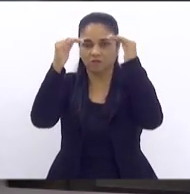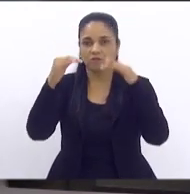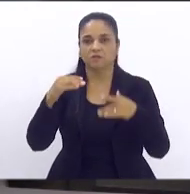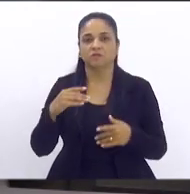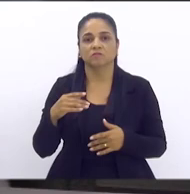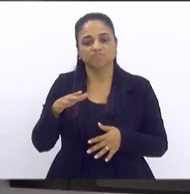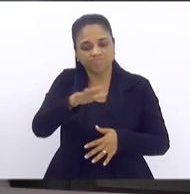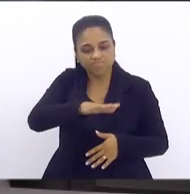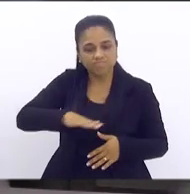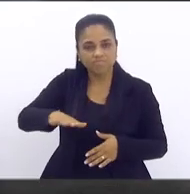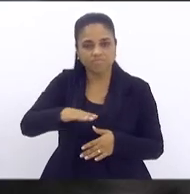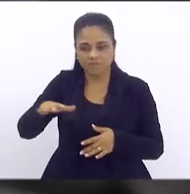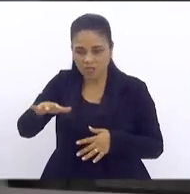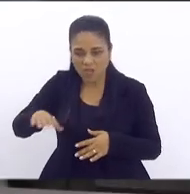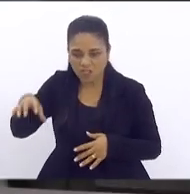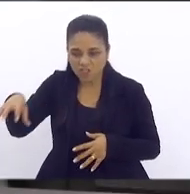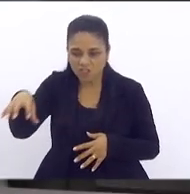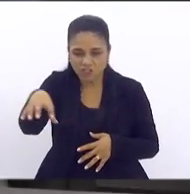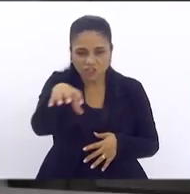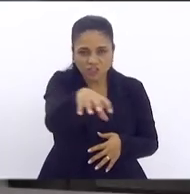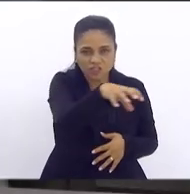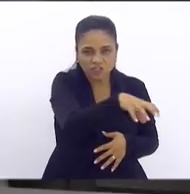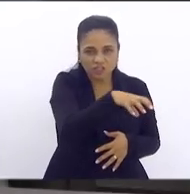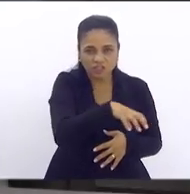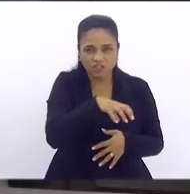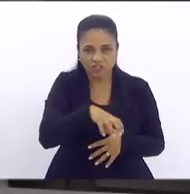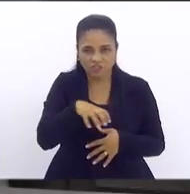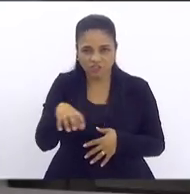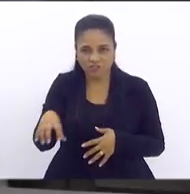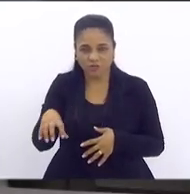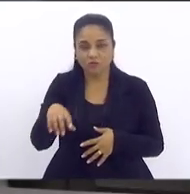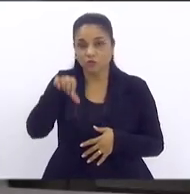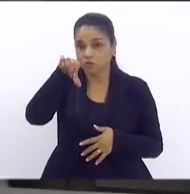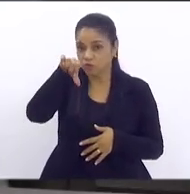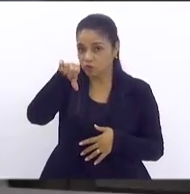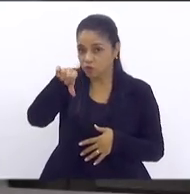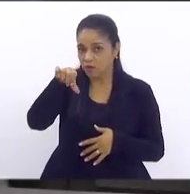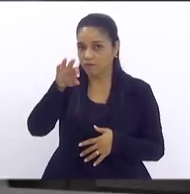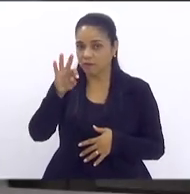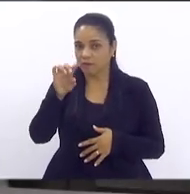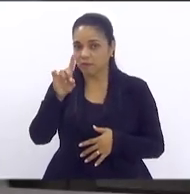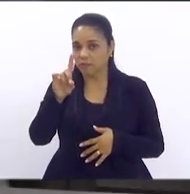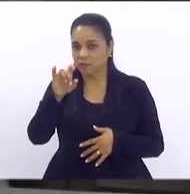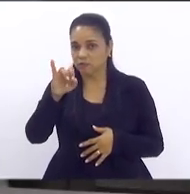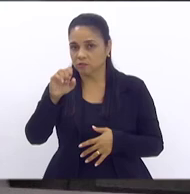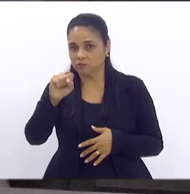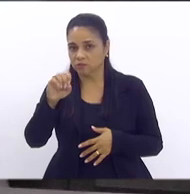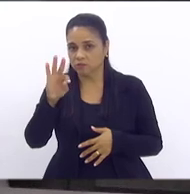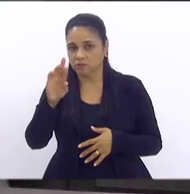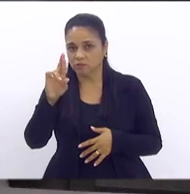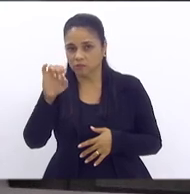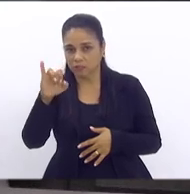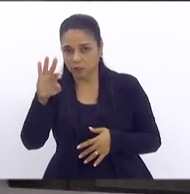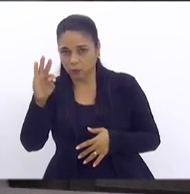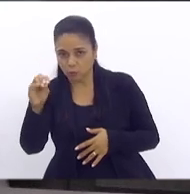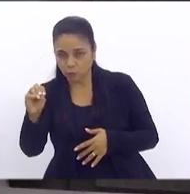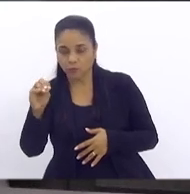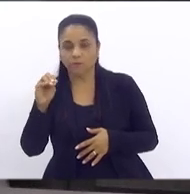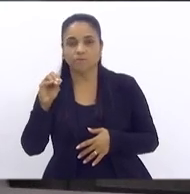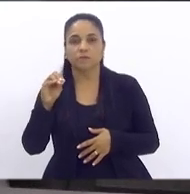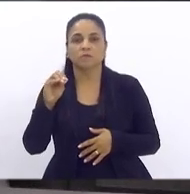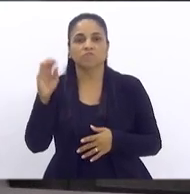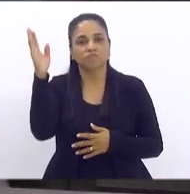regional para cada uma das áreas dos 9 distritos navais que envolvem o Brasil.